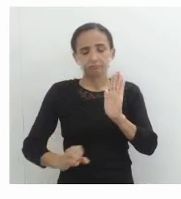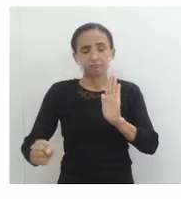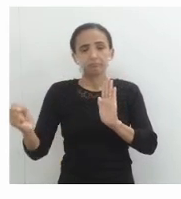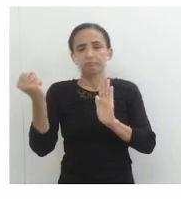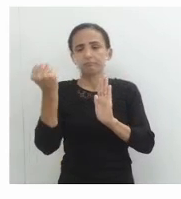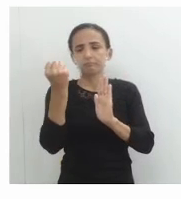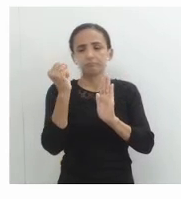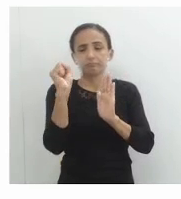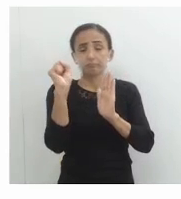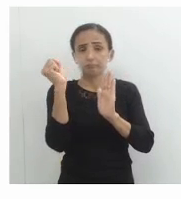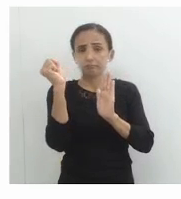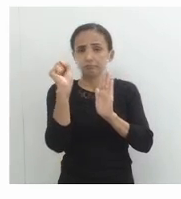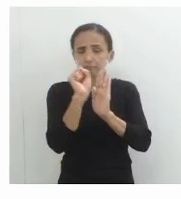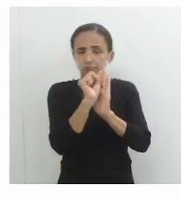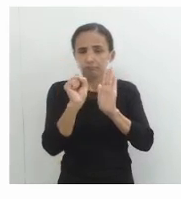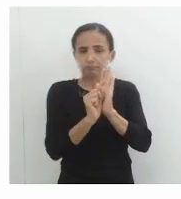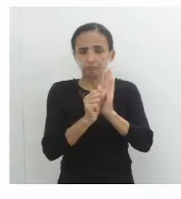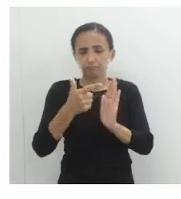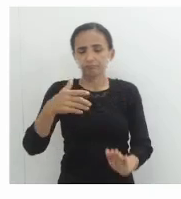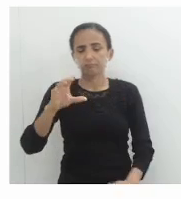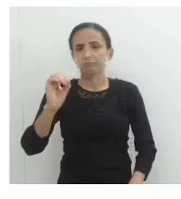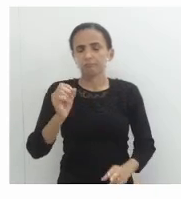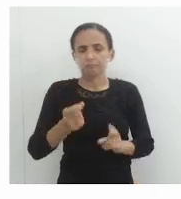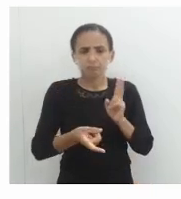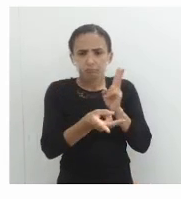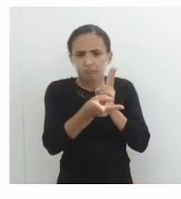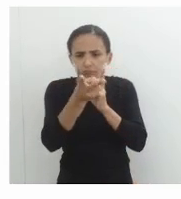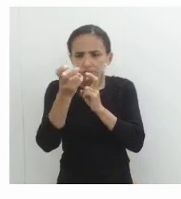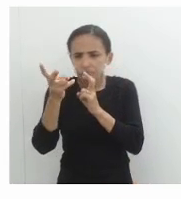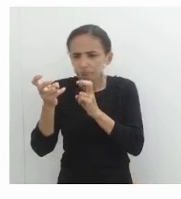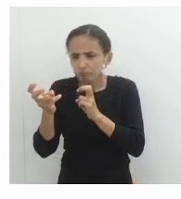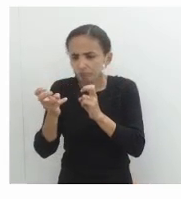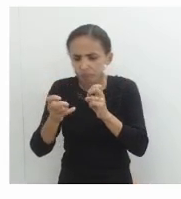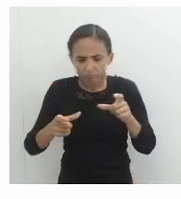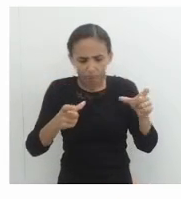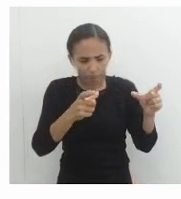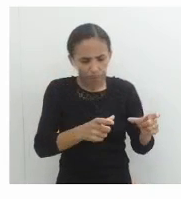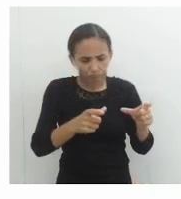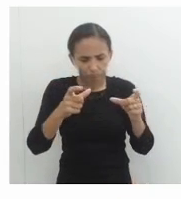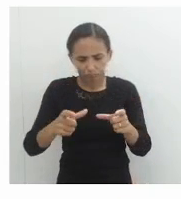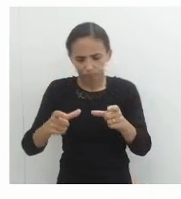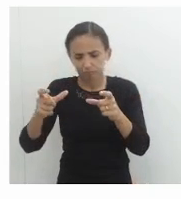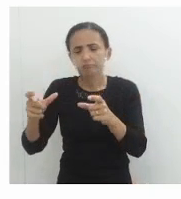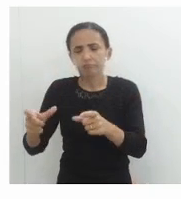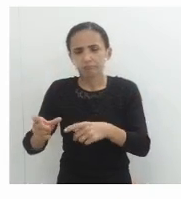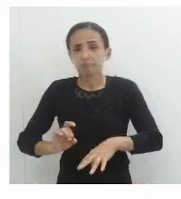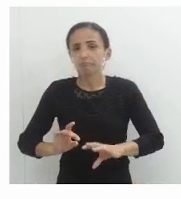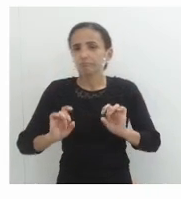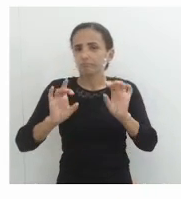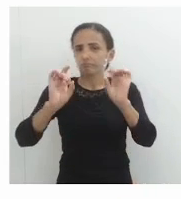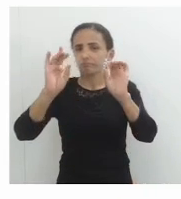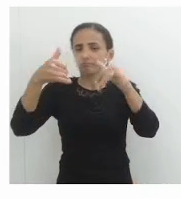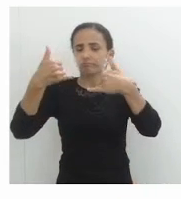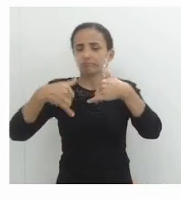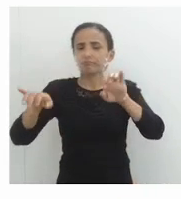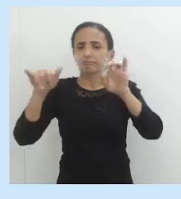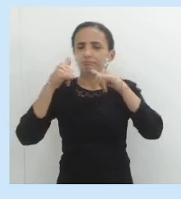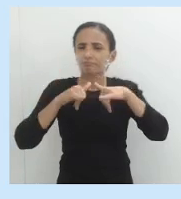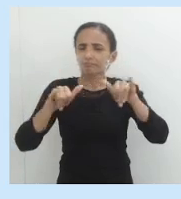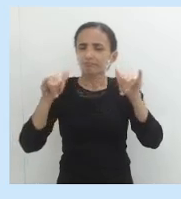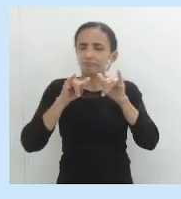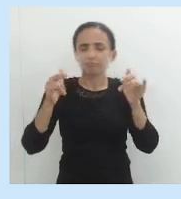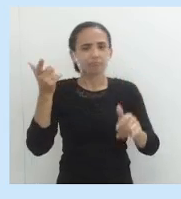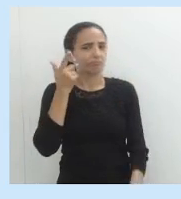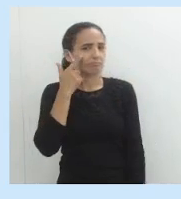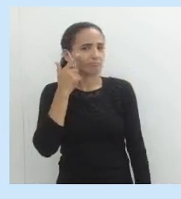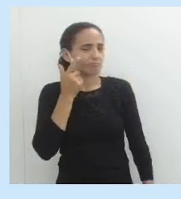as manifestações artísticas passaram a se concentrar em determinados locais construídos especialmente para a divulgação. Então, você